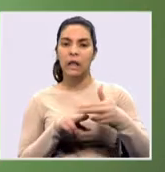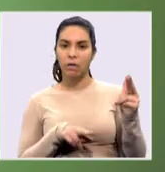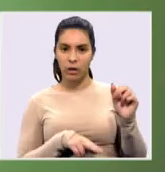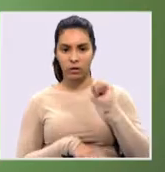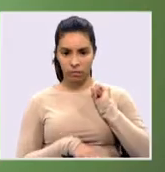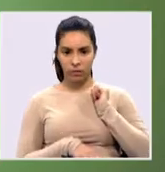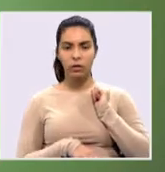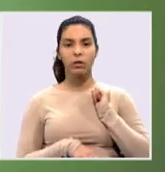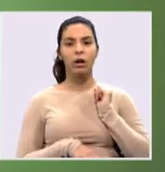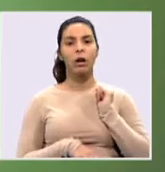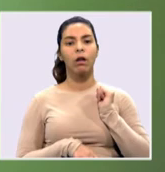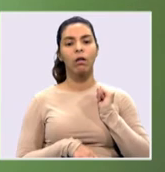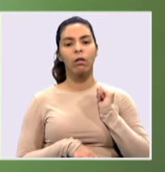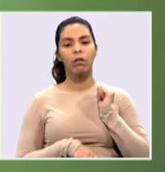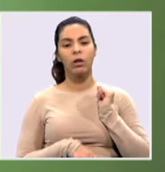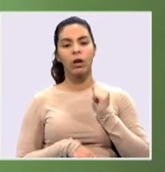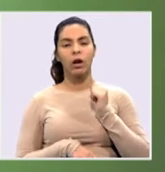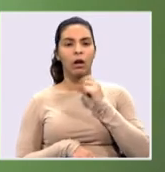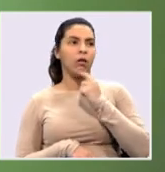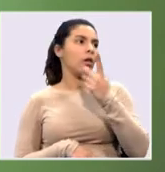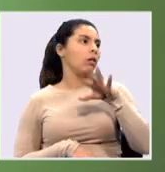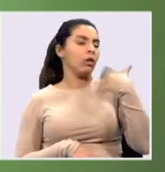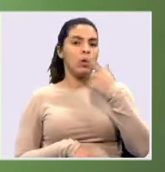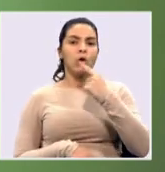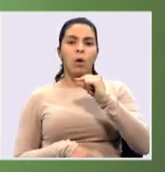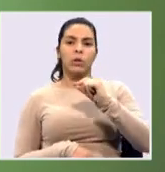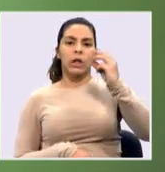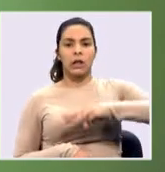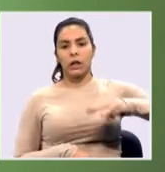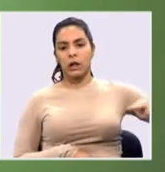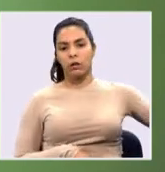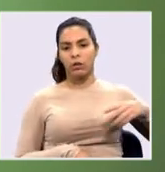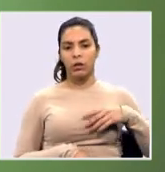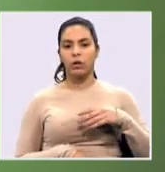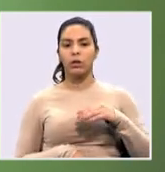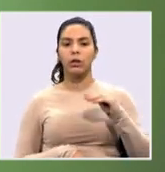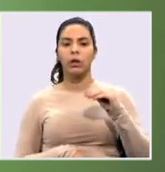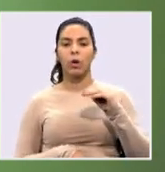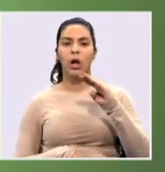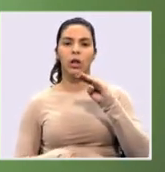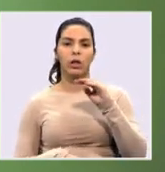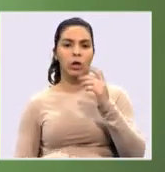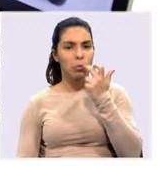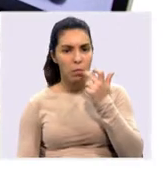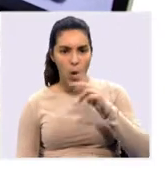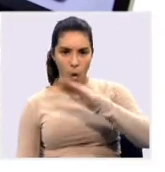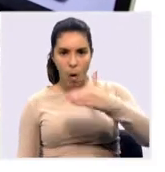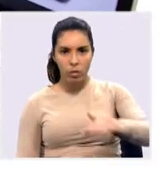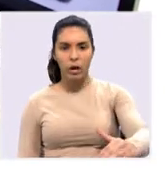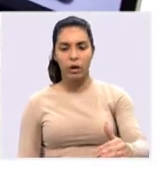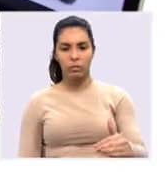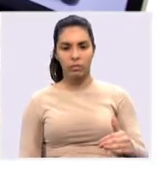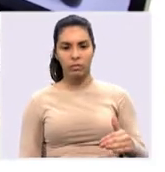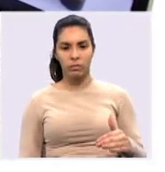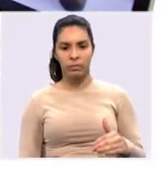A nossa cerveja teve mil e um nomes. Começou por ser Super Boconda, porque o